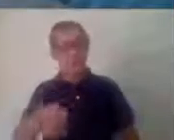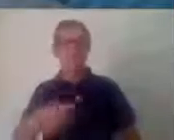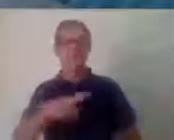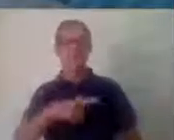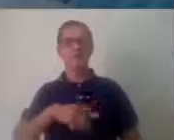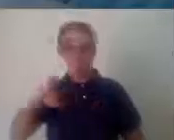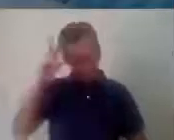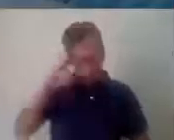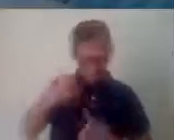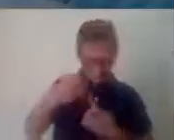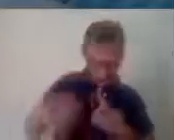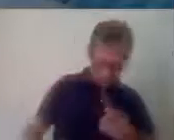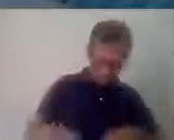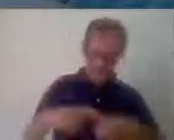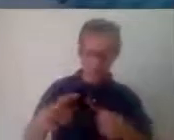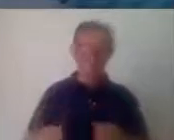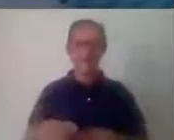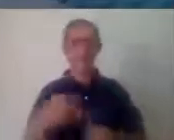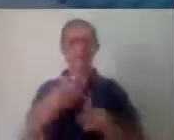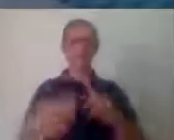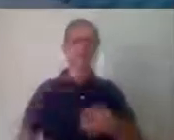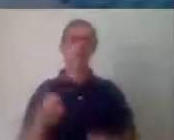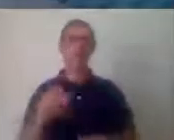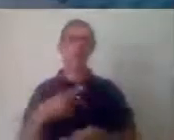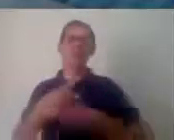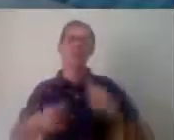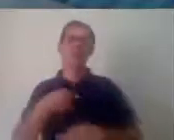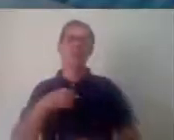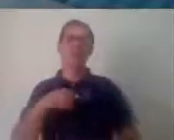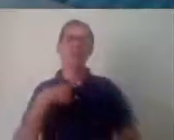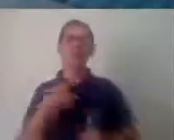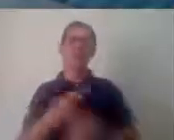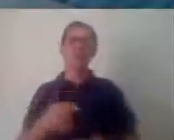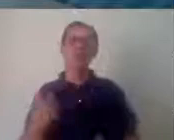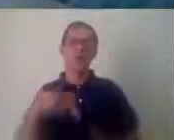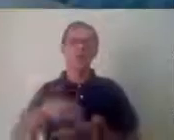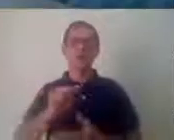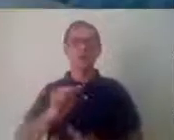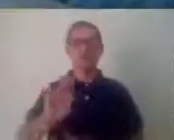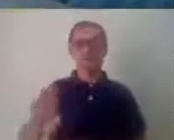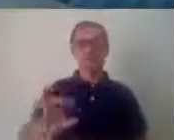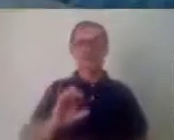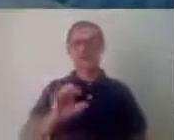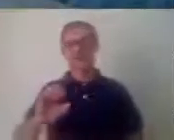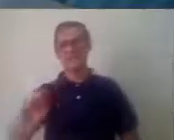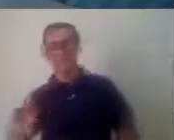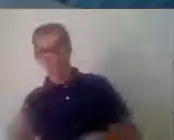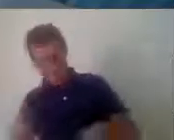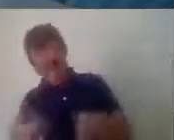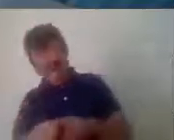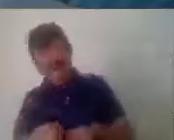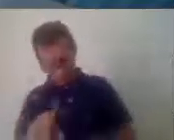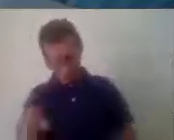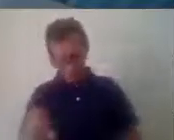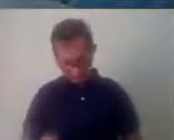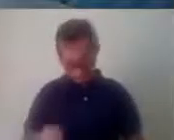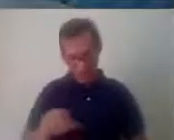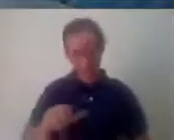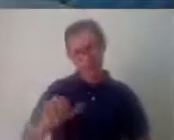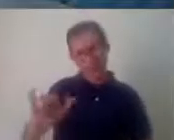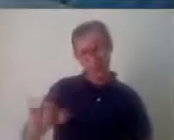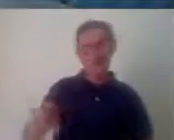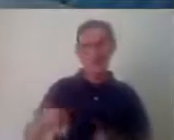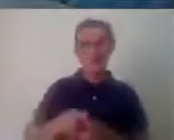definição. Qual que é a definição? A definição fala que eu tenho que encontrar um ponto AB que zera tanto a derivada em relação a